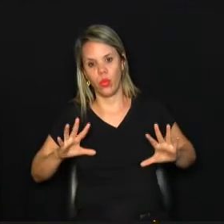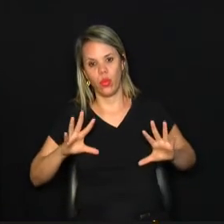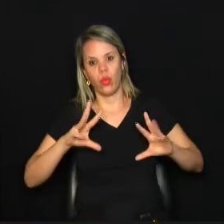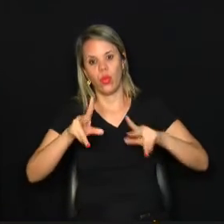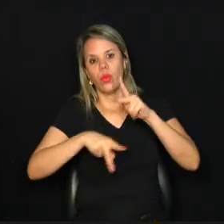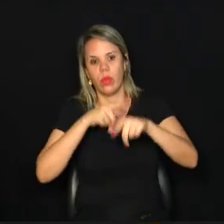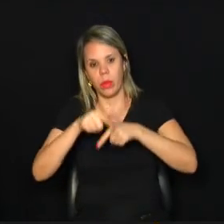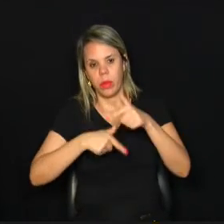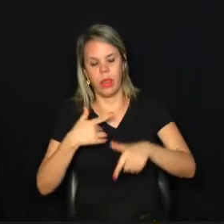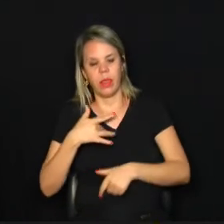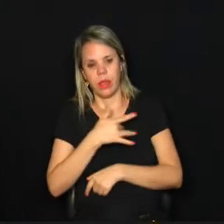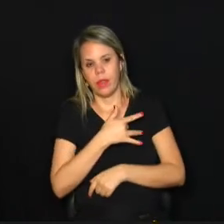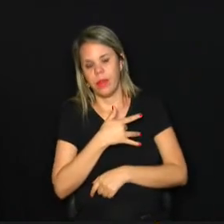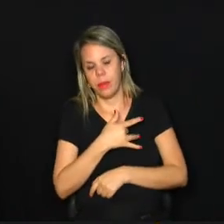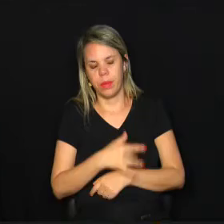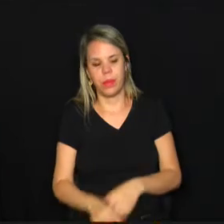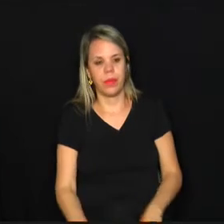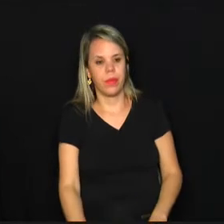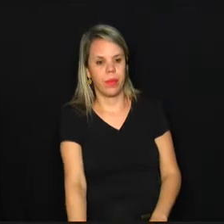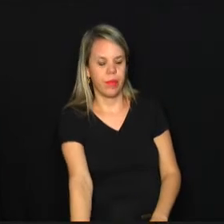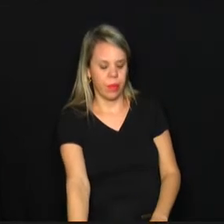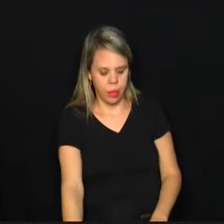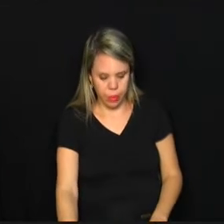da área de saúde, sem exceção.